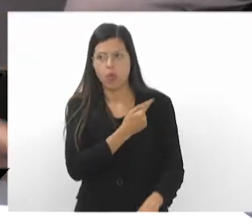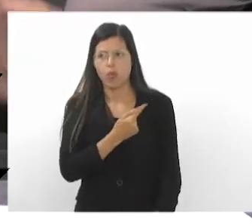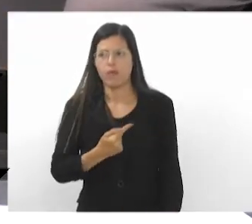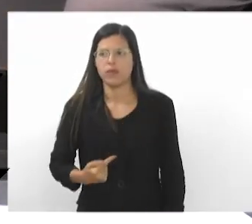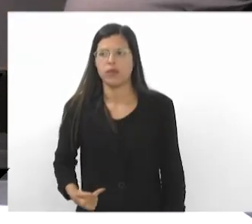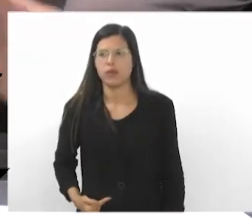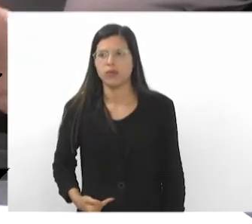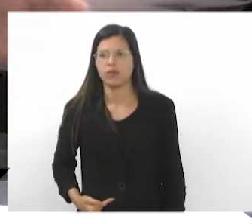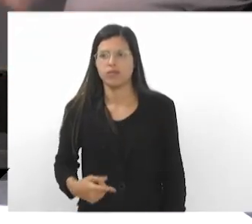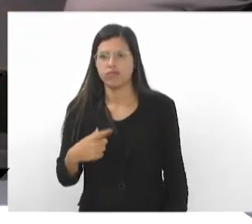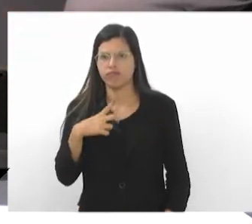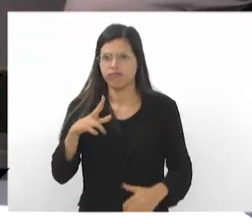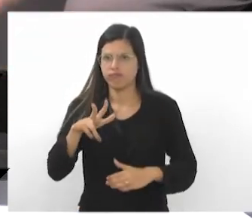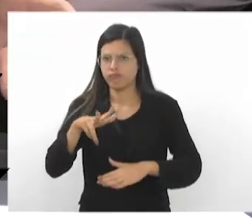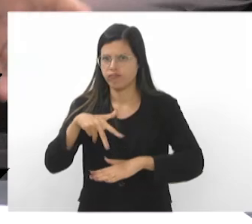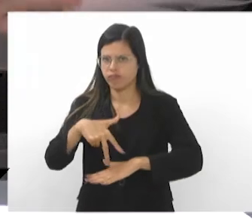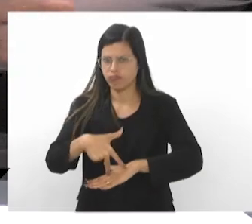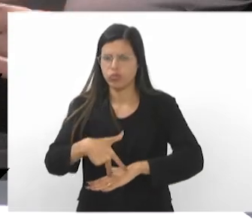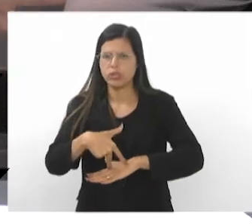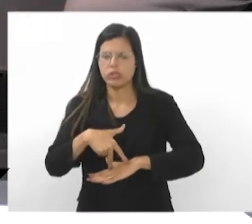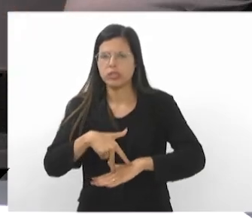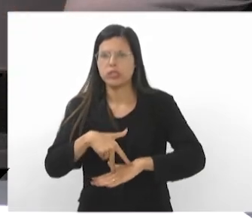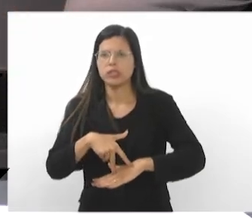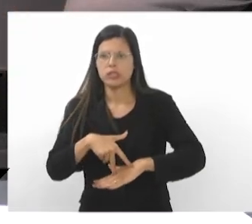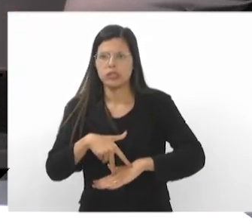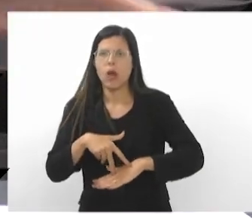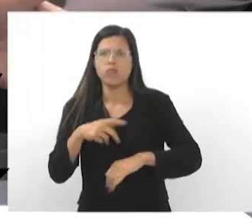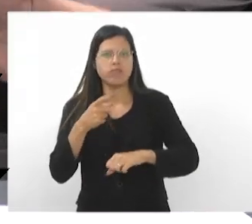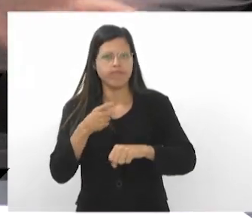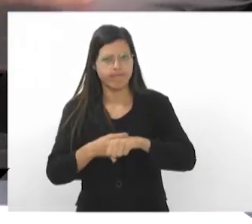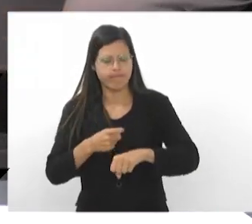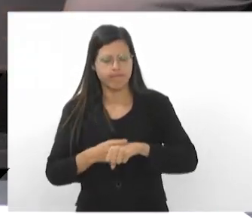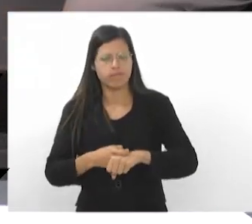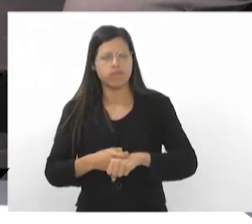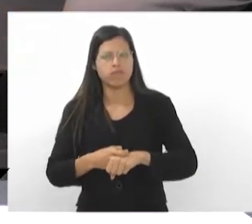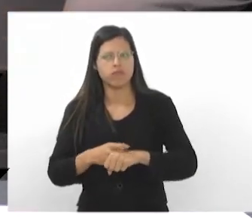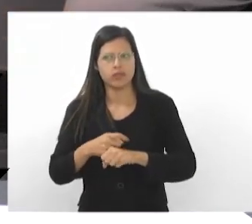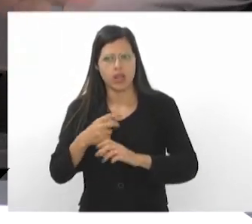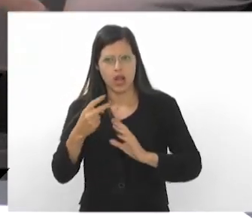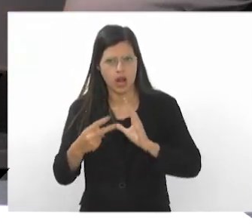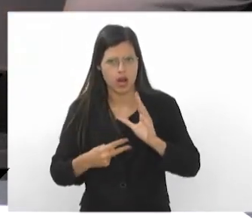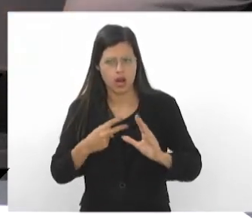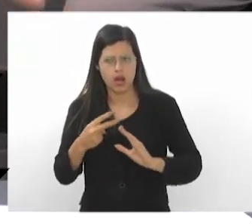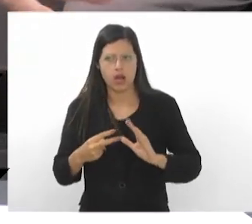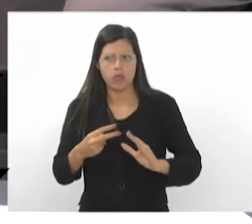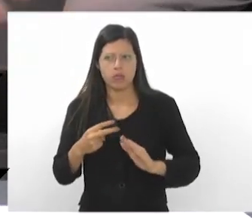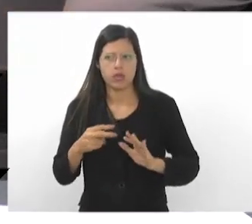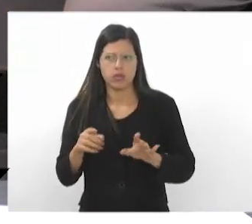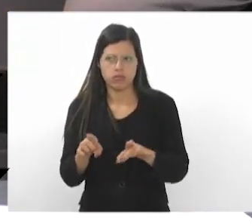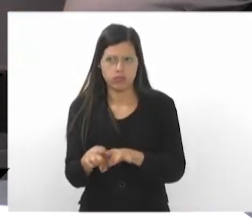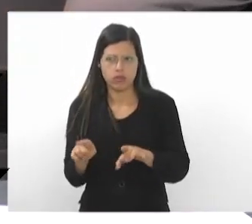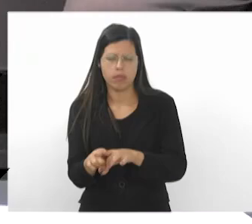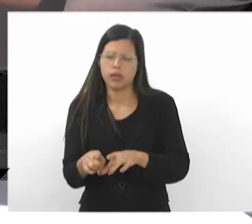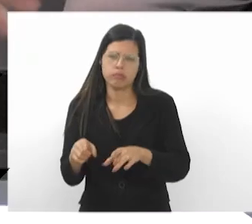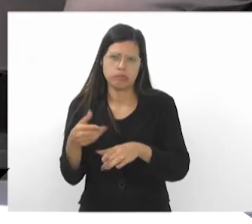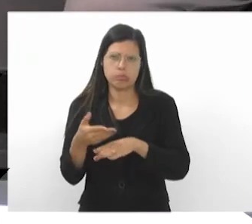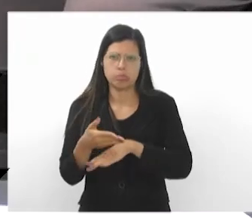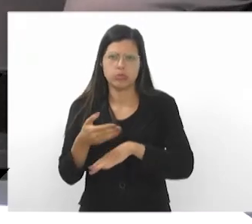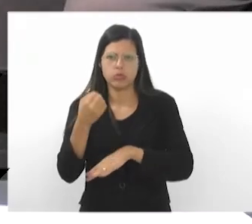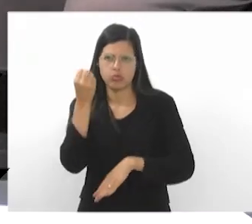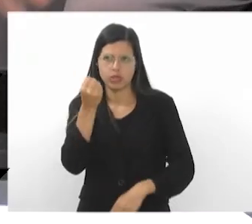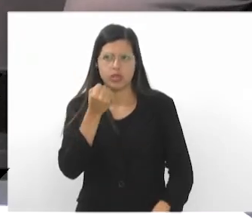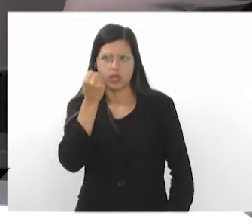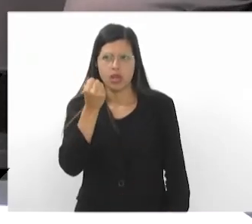governador teve uma posição muito firme, estava lá na Câmara, possivelmente vai estar no Senado também, né? Não só